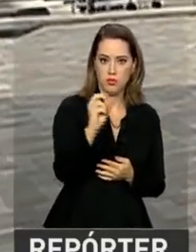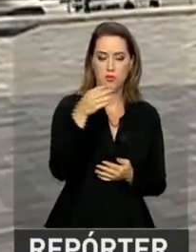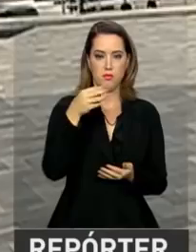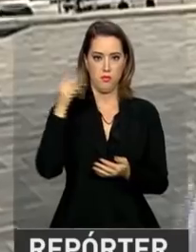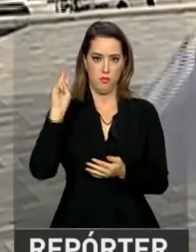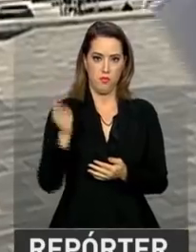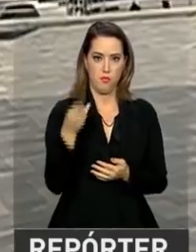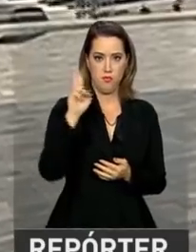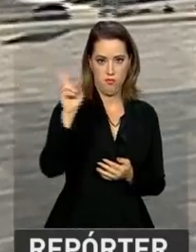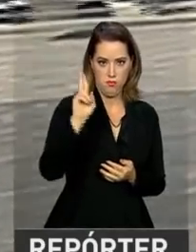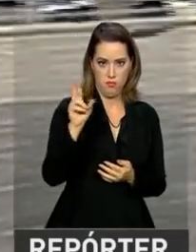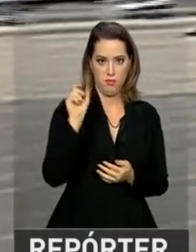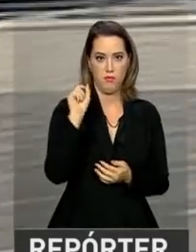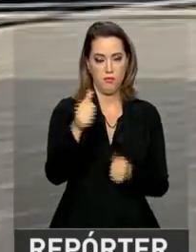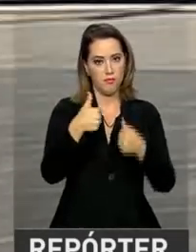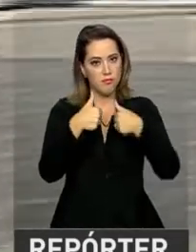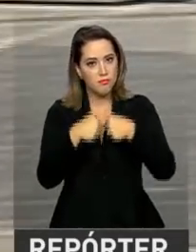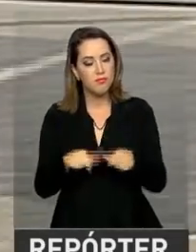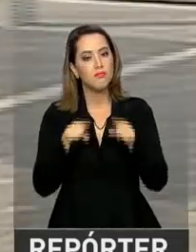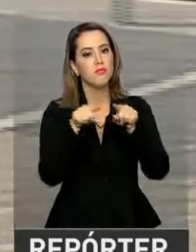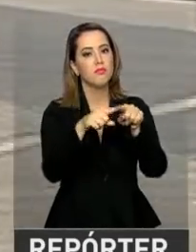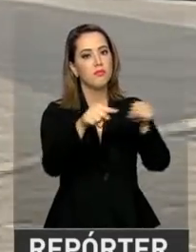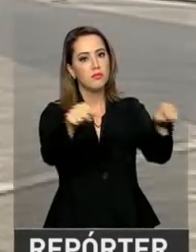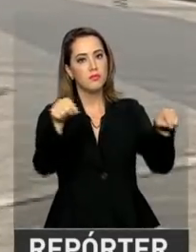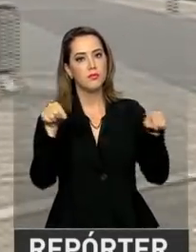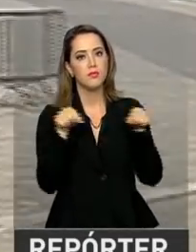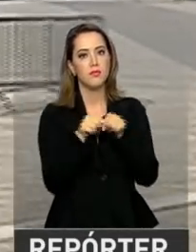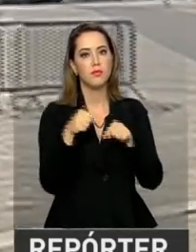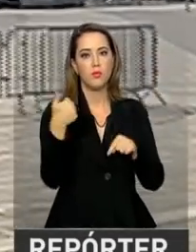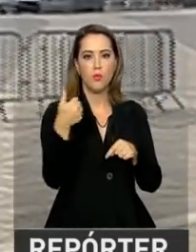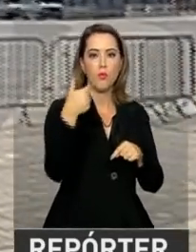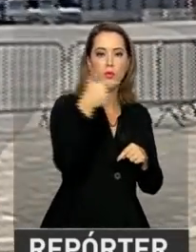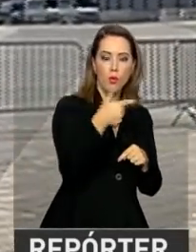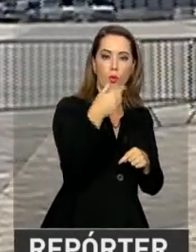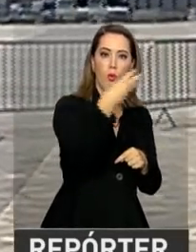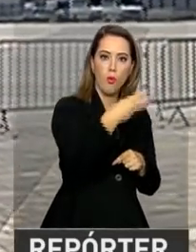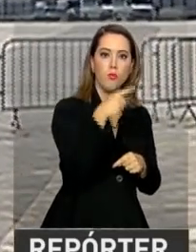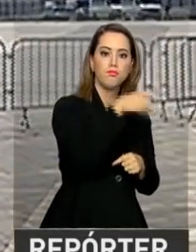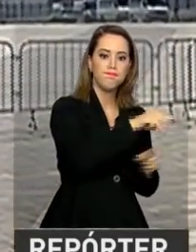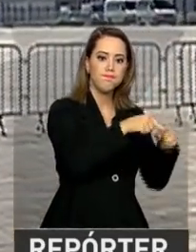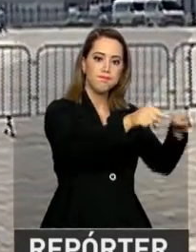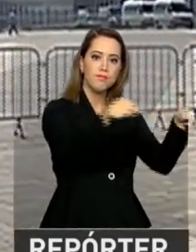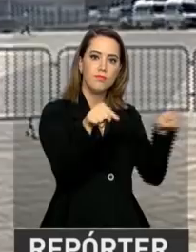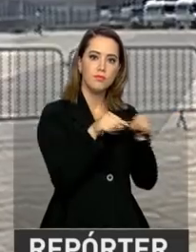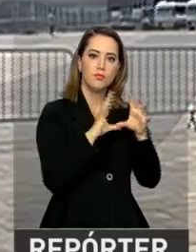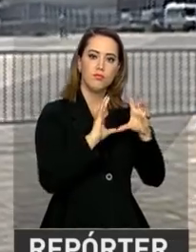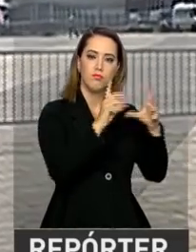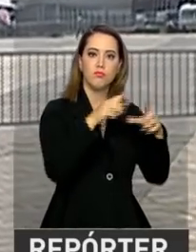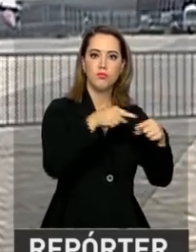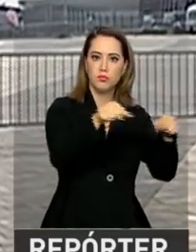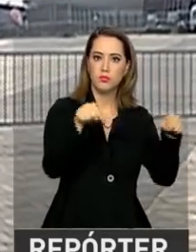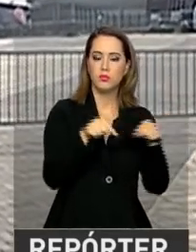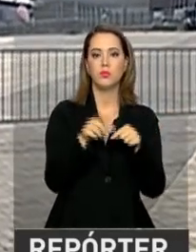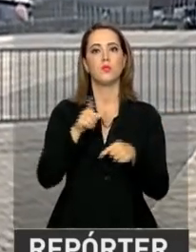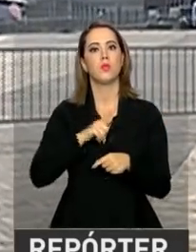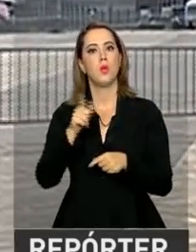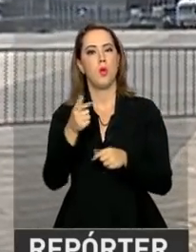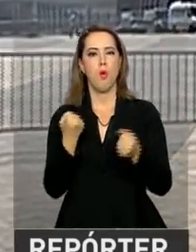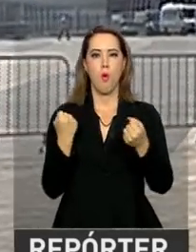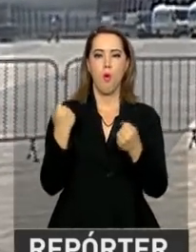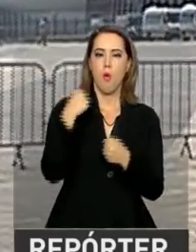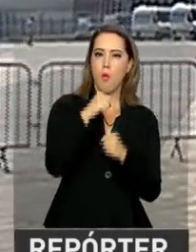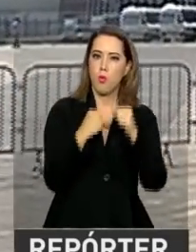momento eles estão agora ali nas arenas carioca 1, 2 e 3, aquelas arenas trigêmeas que vão receber disputas como de